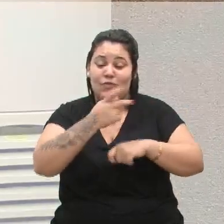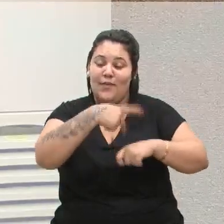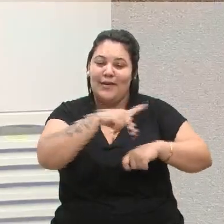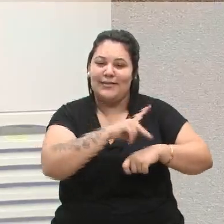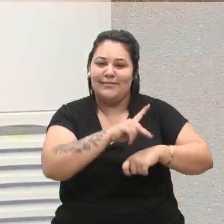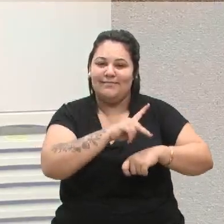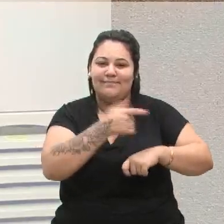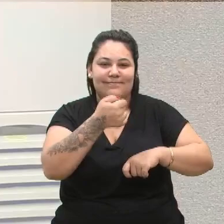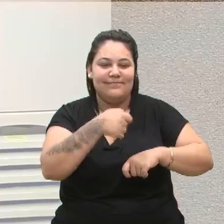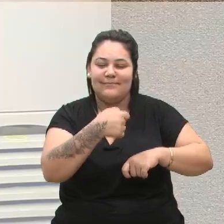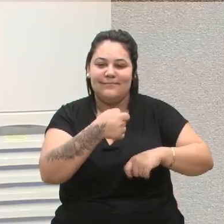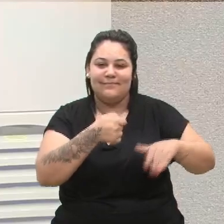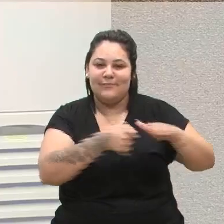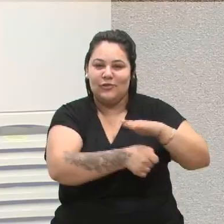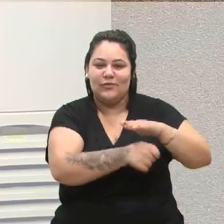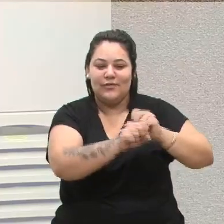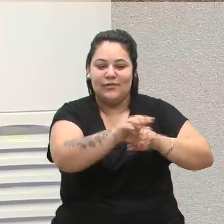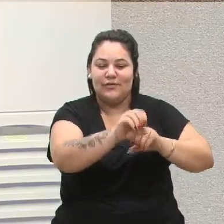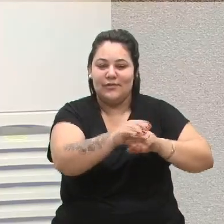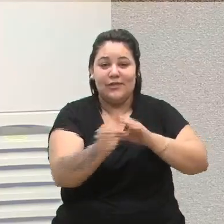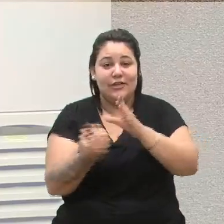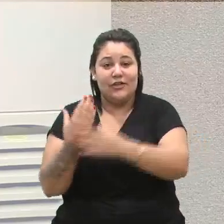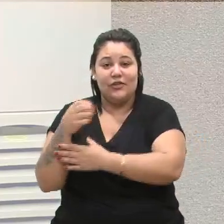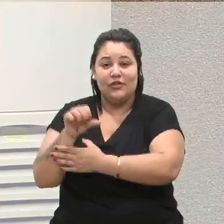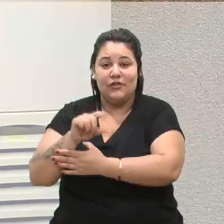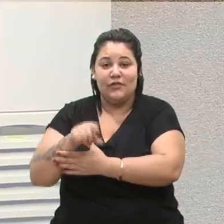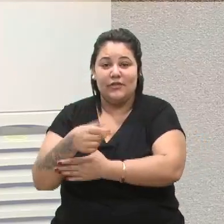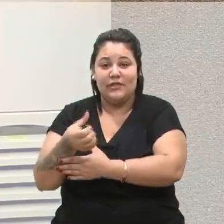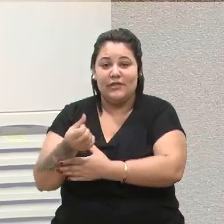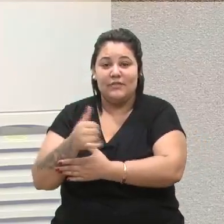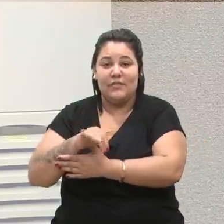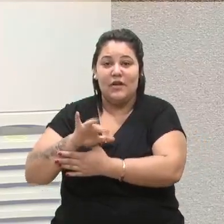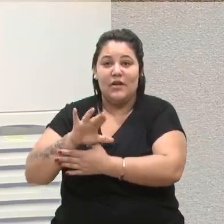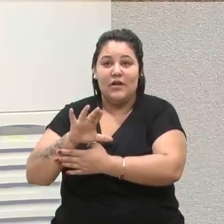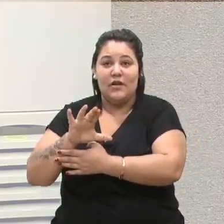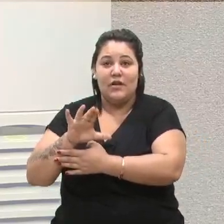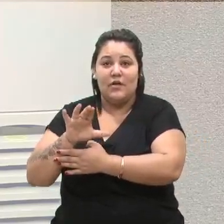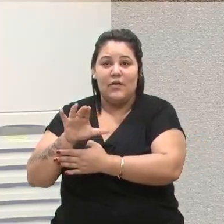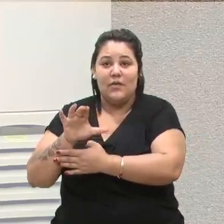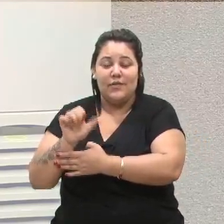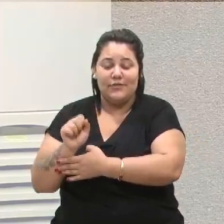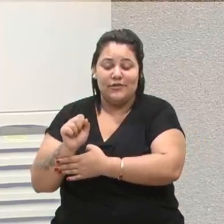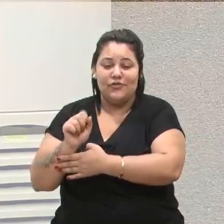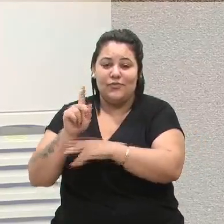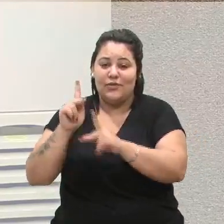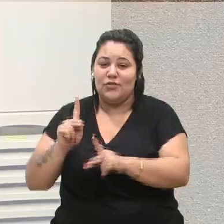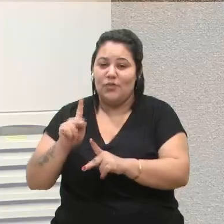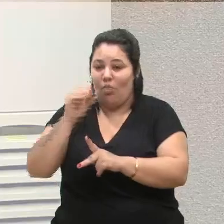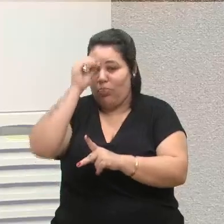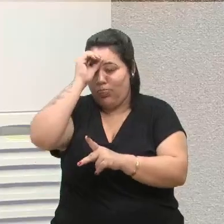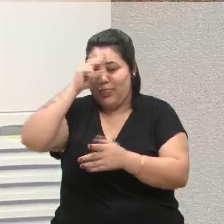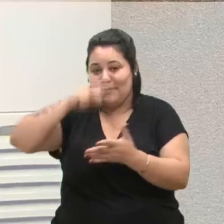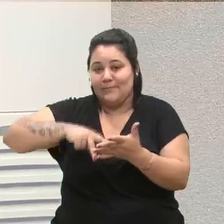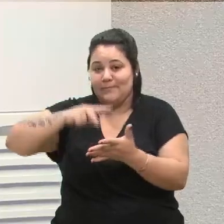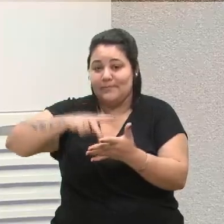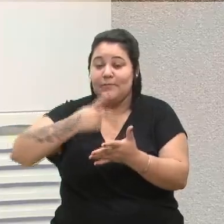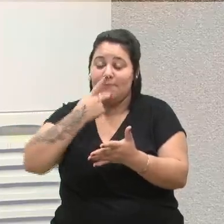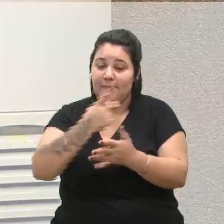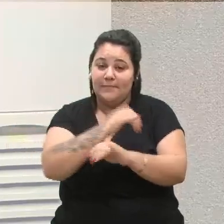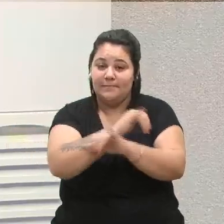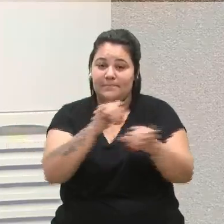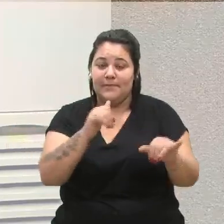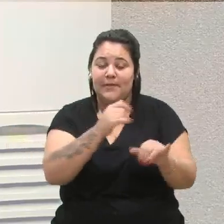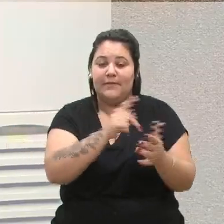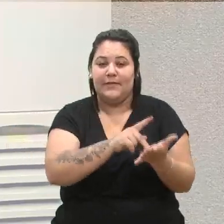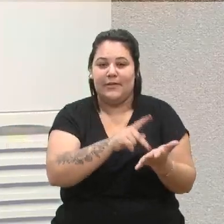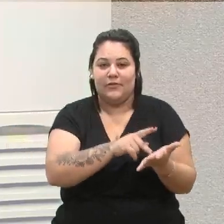em educação, que gerou os 9,6 milhões de analfabetos com 15 anos ou mais. Então vamos trazer números e a verdade para cá. Então se